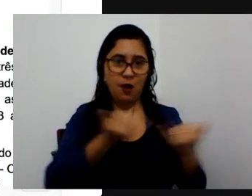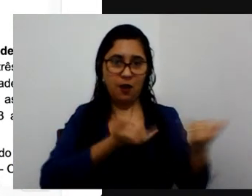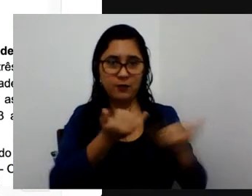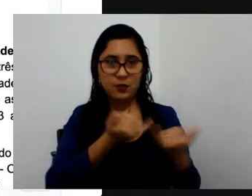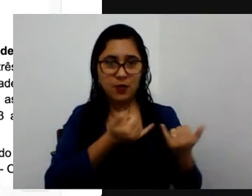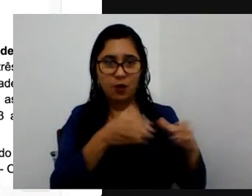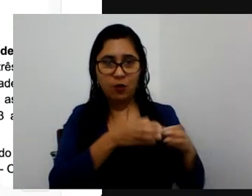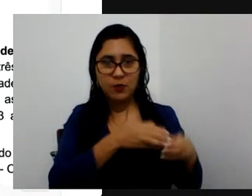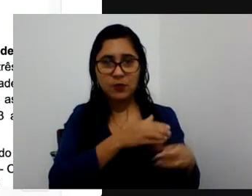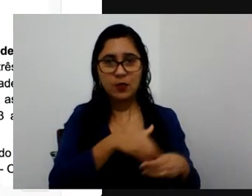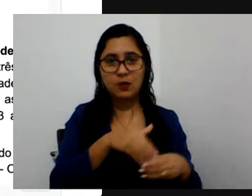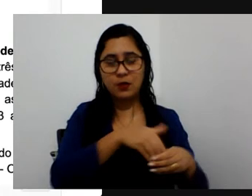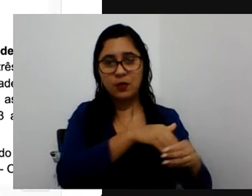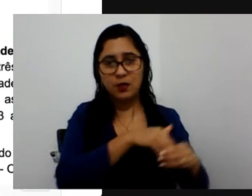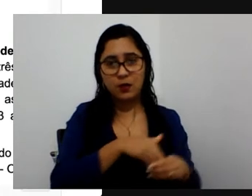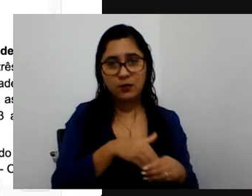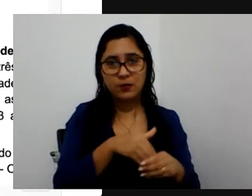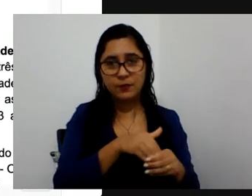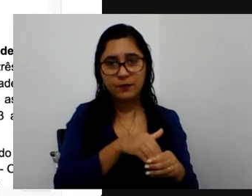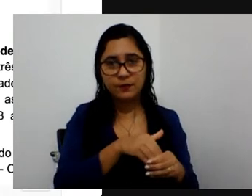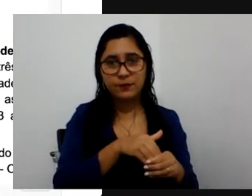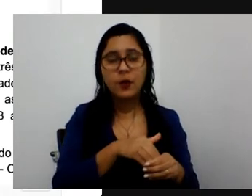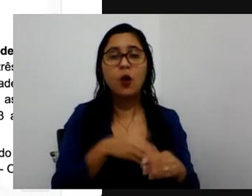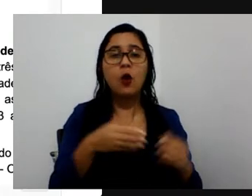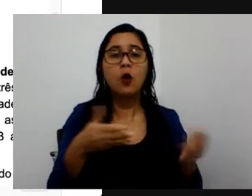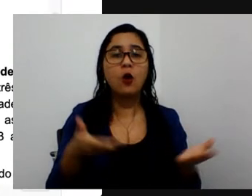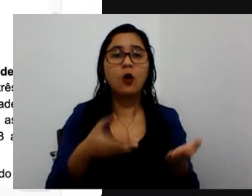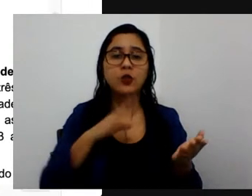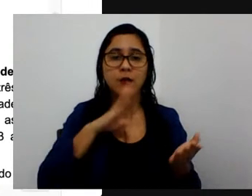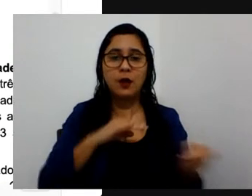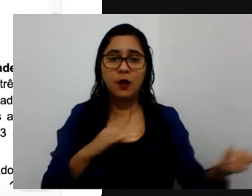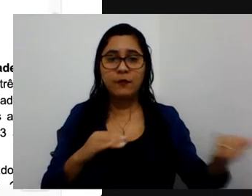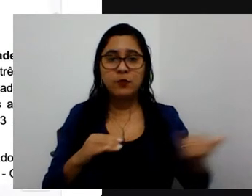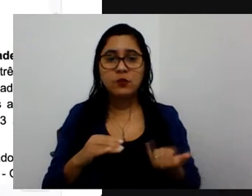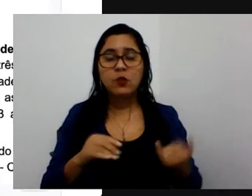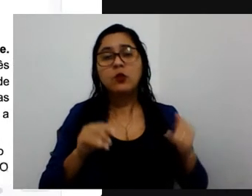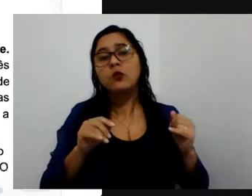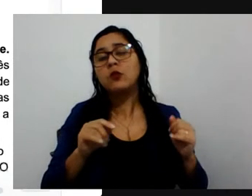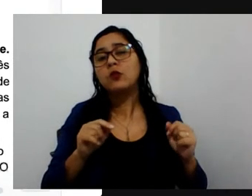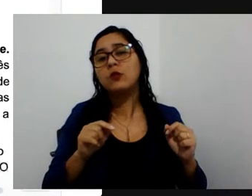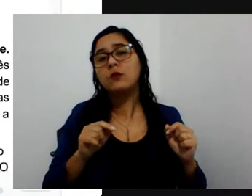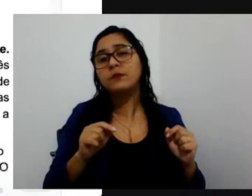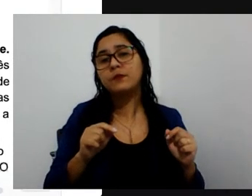à comissão eleitoral na tarde de hoje, sobre uma possível